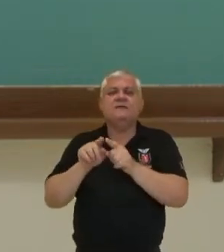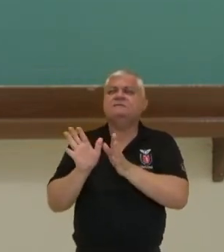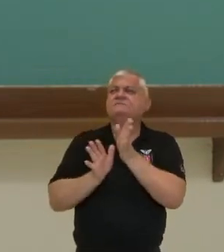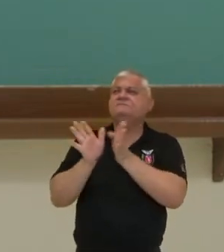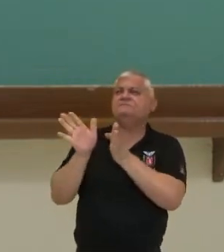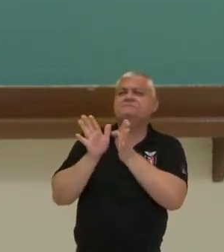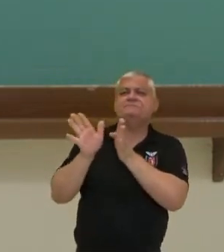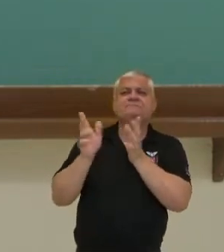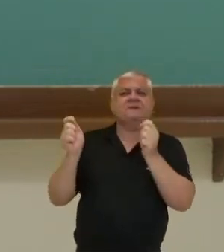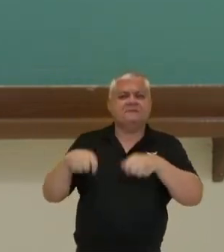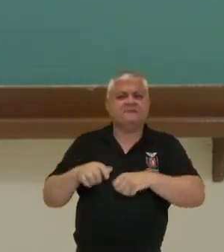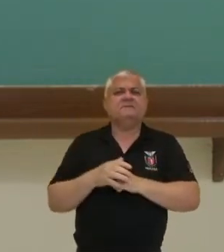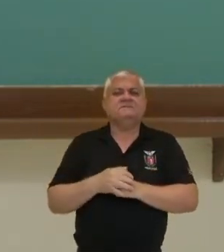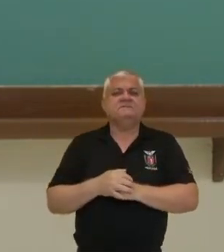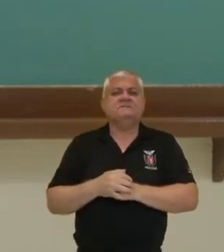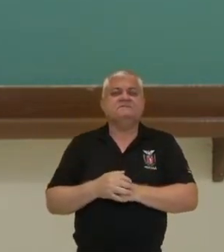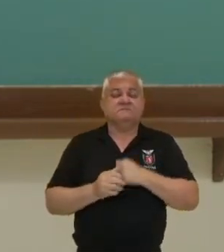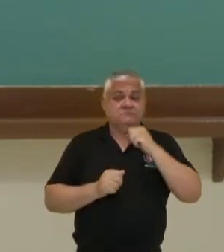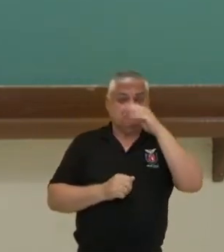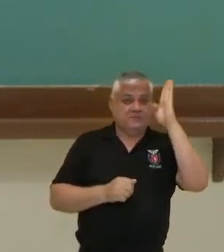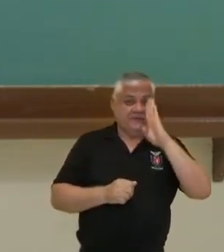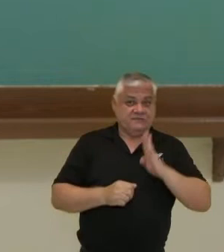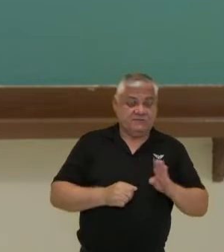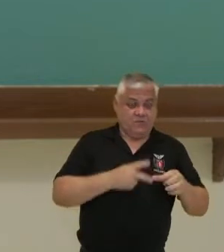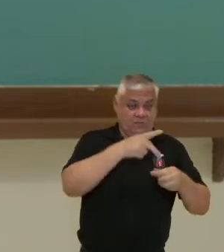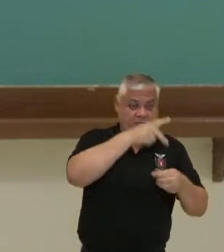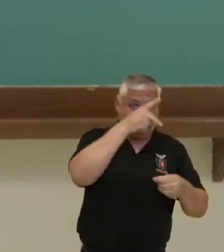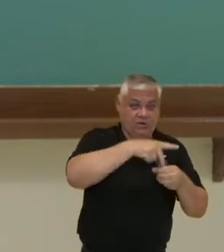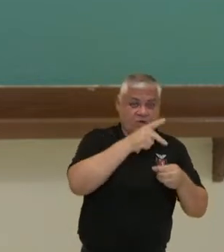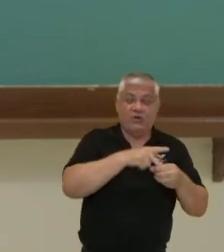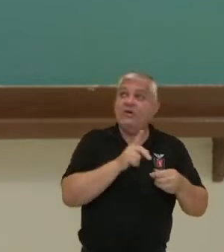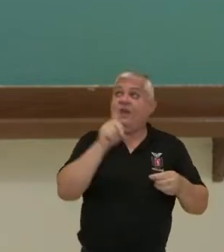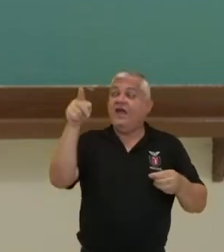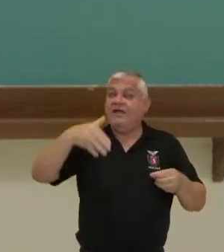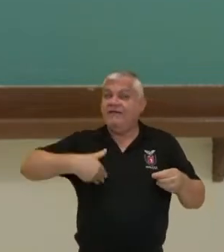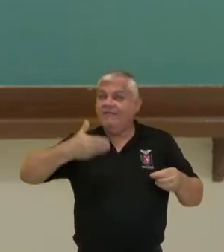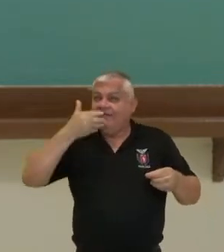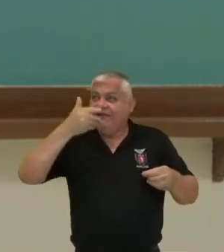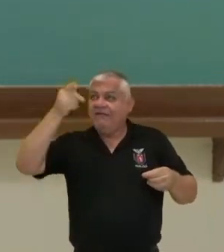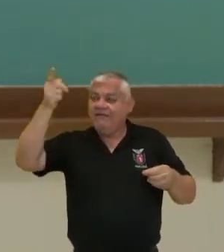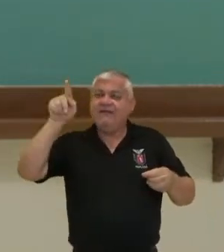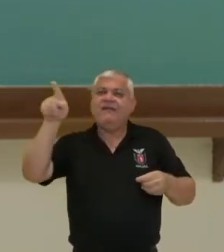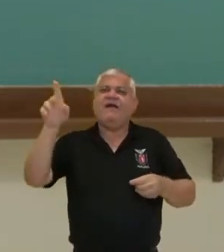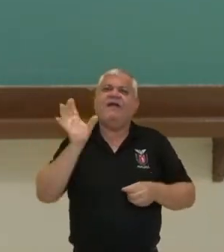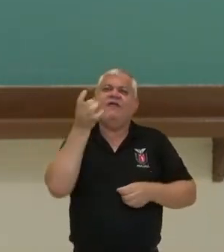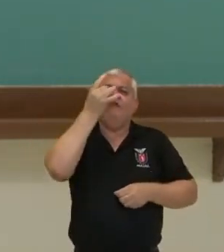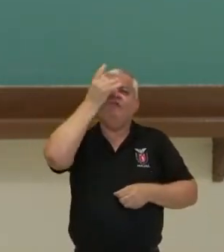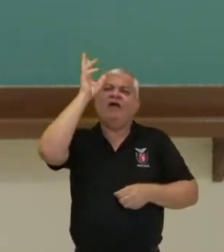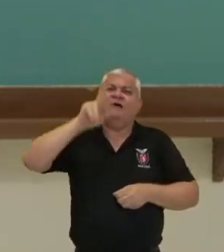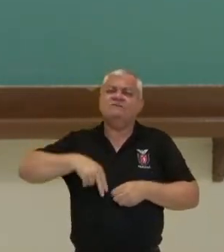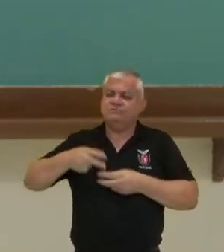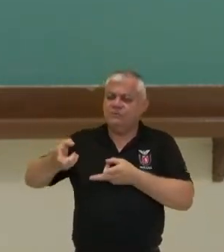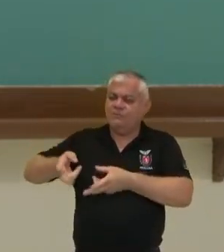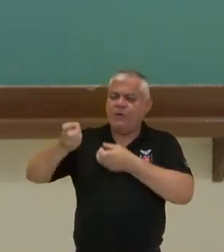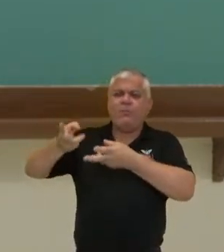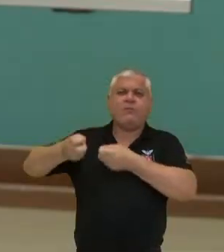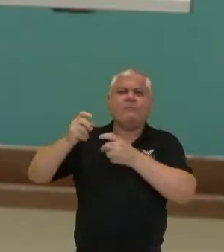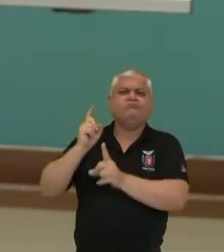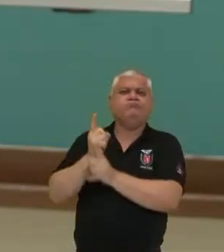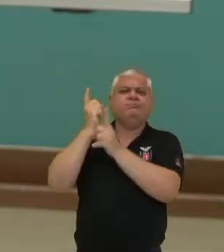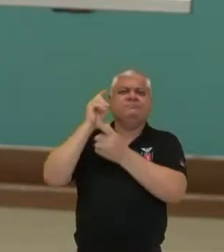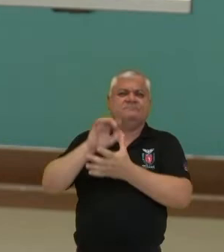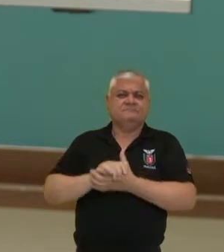a grande diferença do petróleo brasileiro o petróleo do Oriente Médio é a facilidade para extrair esse material